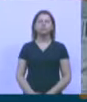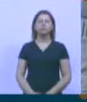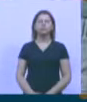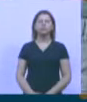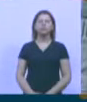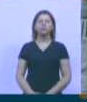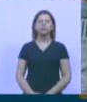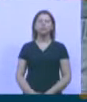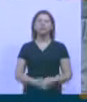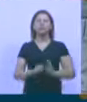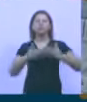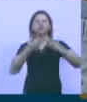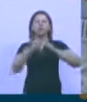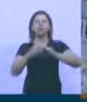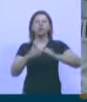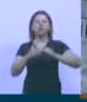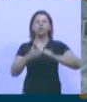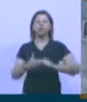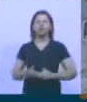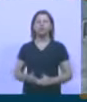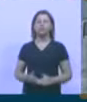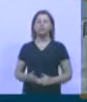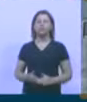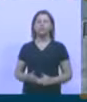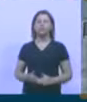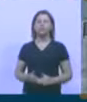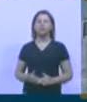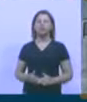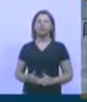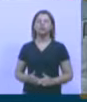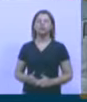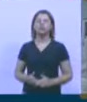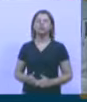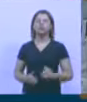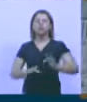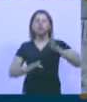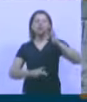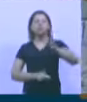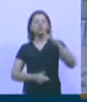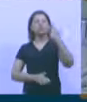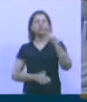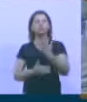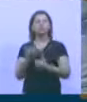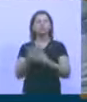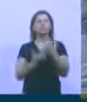nas mãos de Deus e não pedir que uma pessoa leia o futuro nas suas mãos.